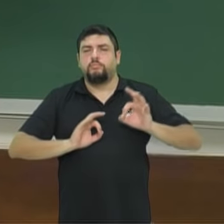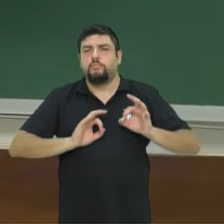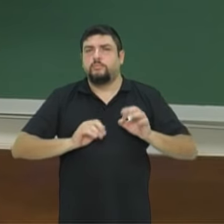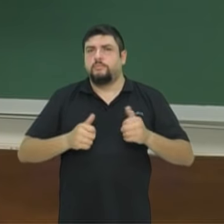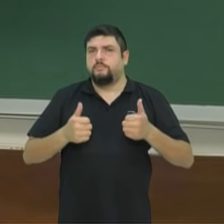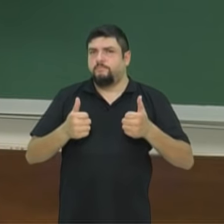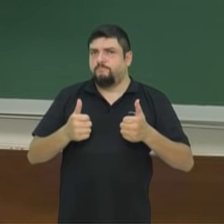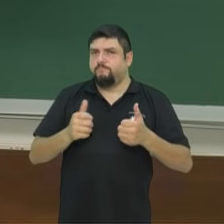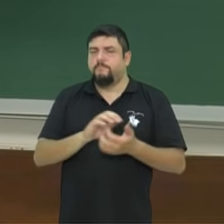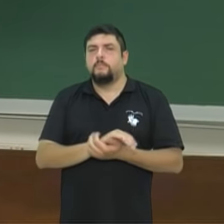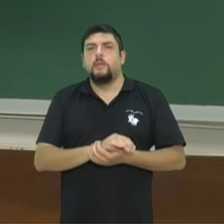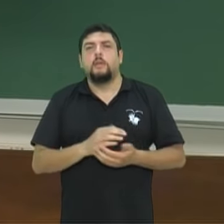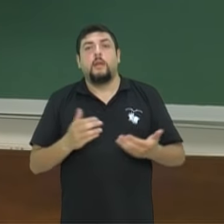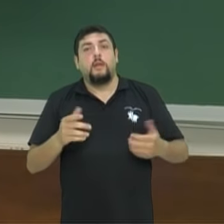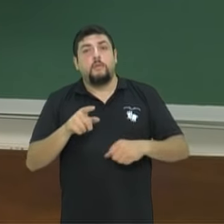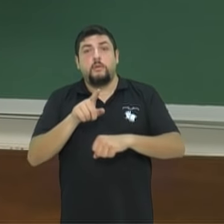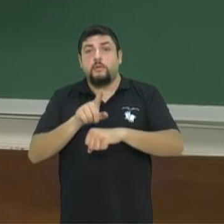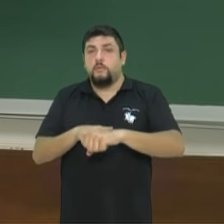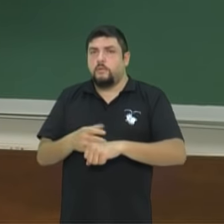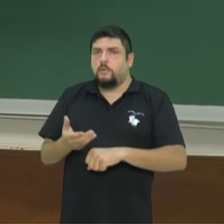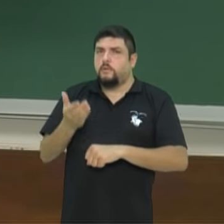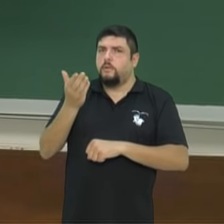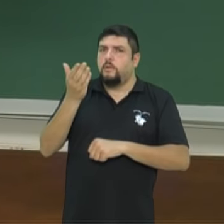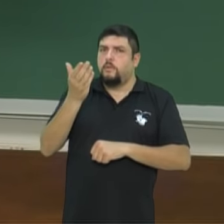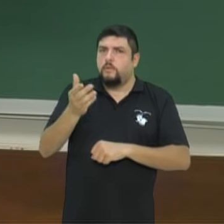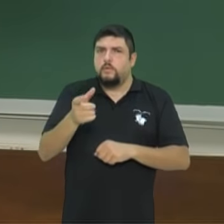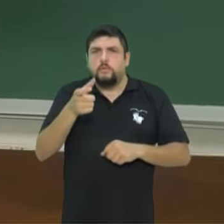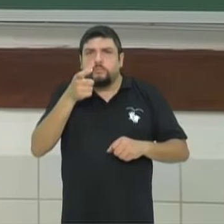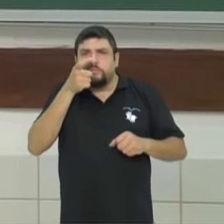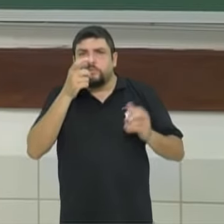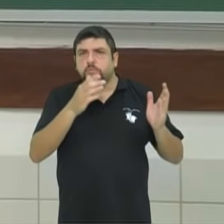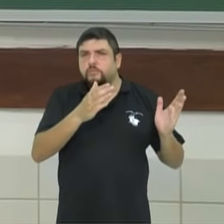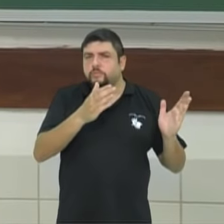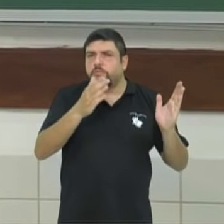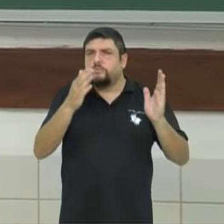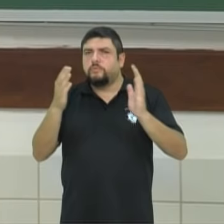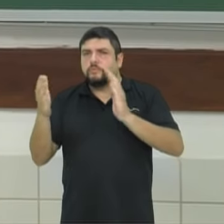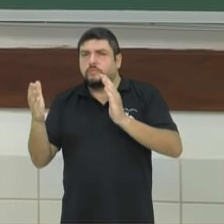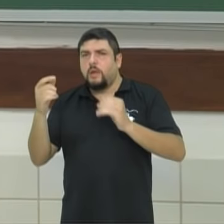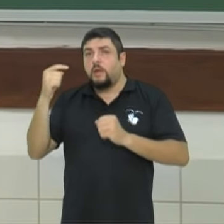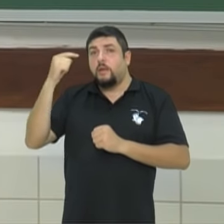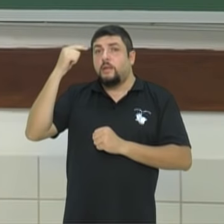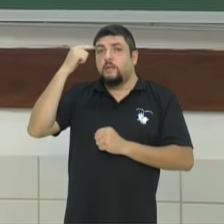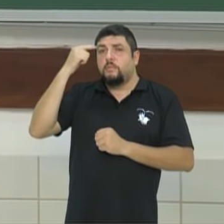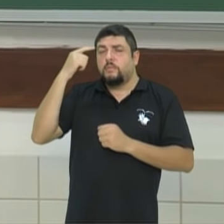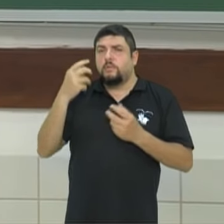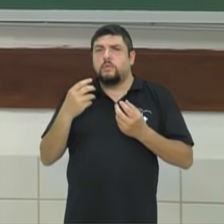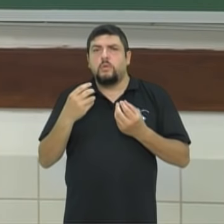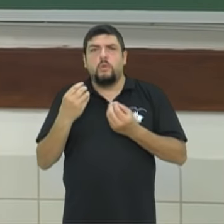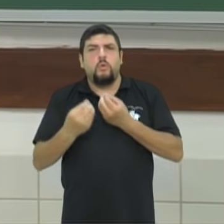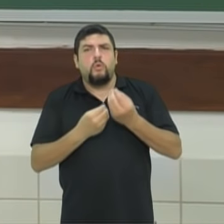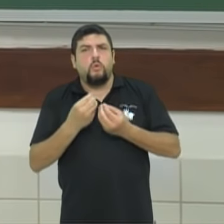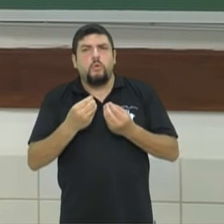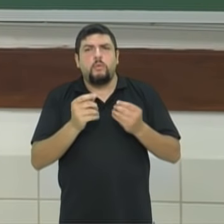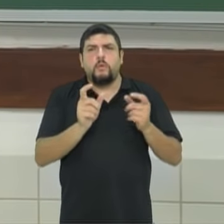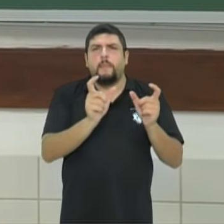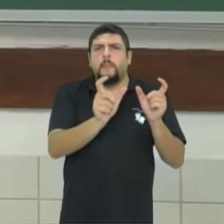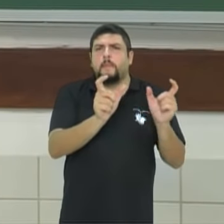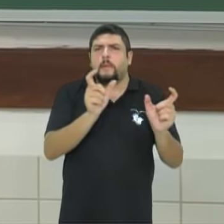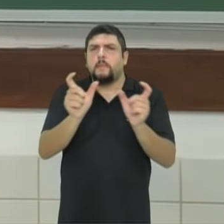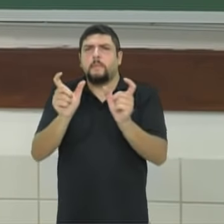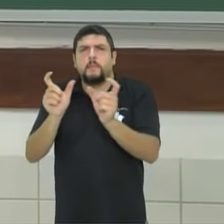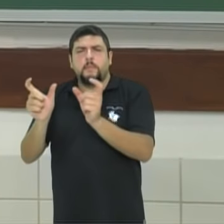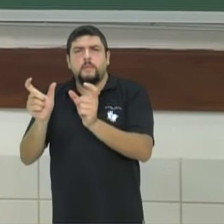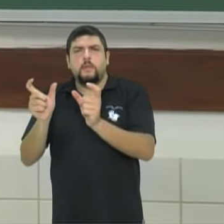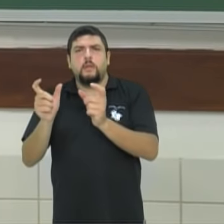certo? Então eu vou dar um tempinho aí para vocês assistirem e refletirem sobre as palavras ali dos personagens,